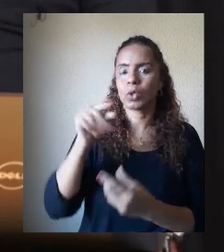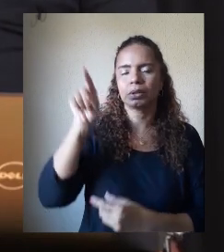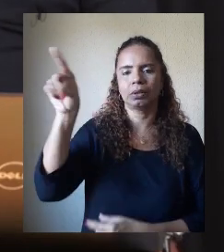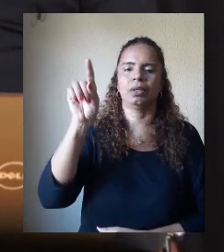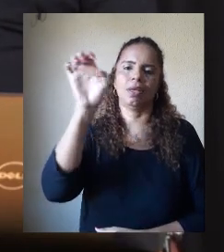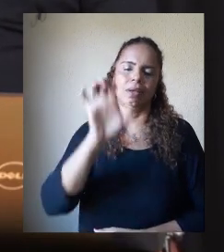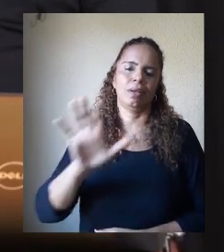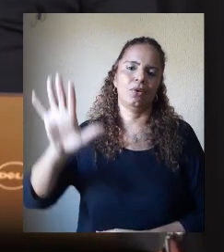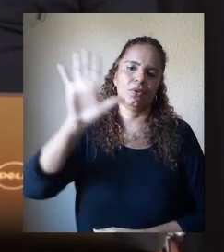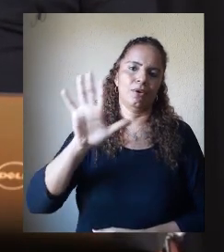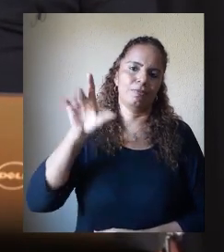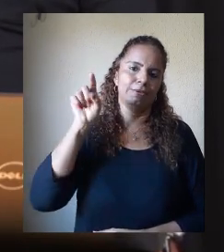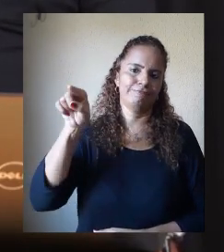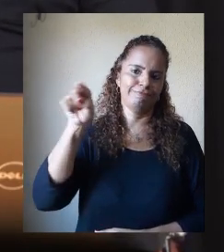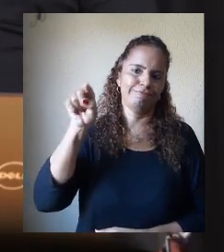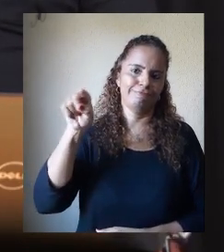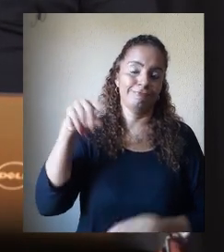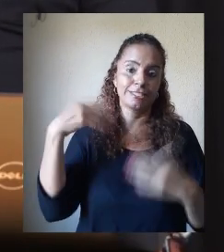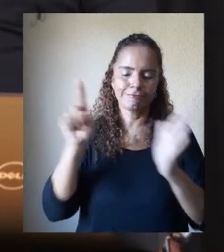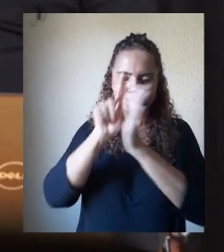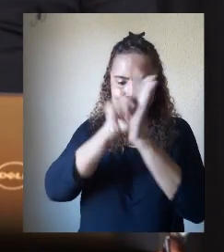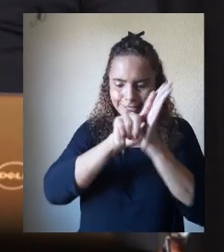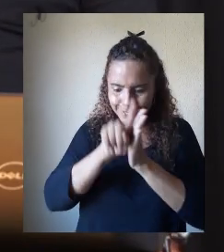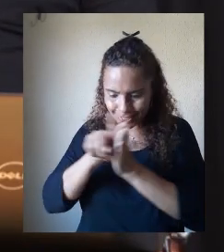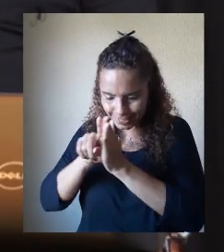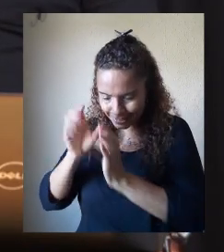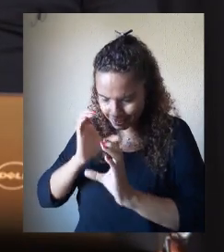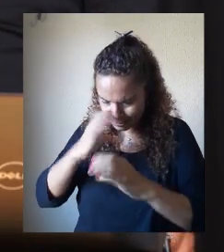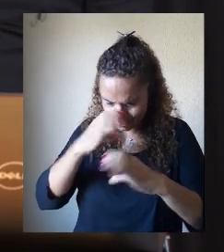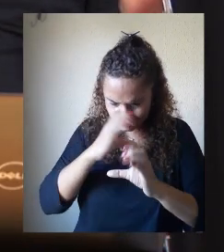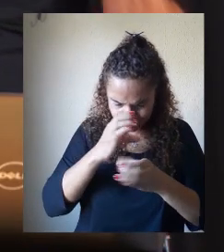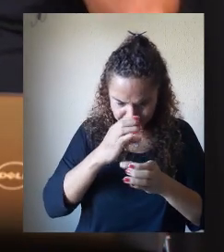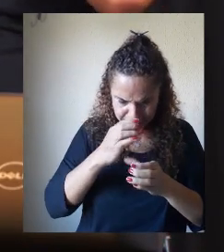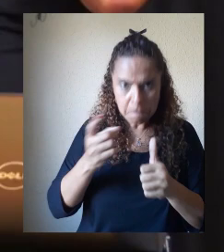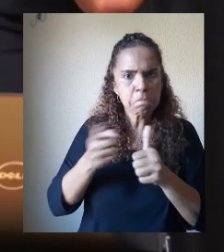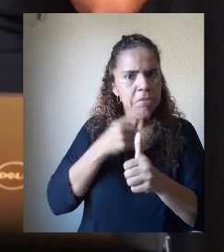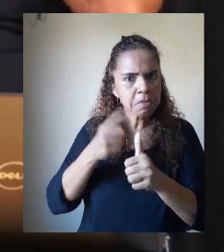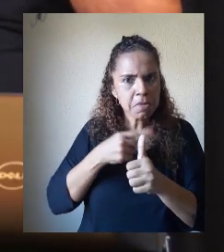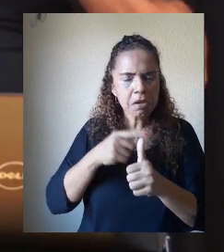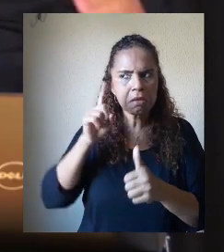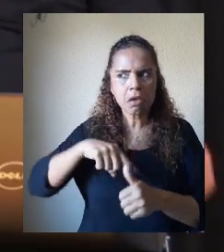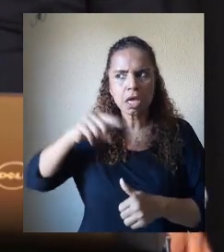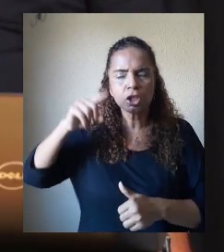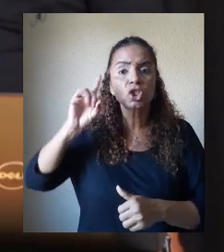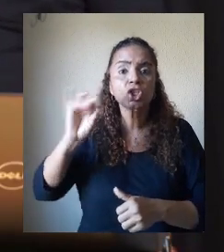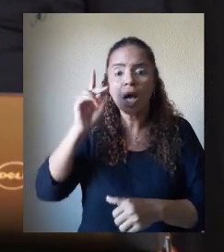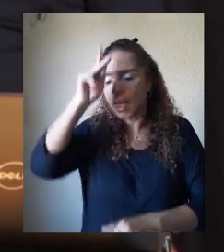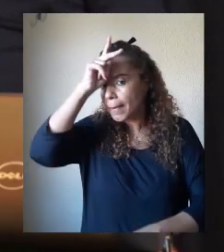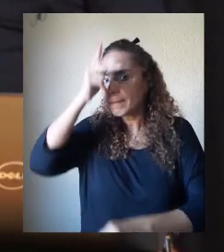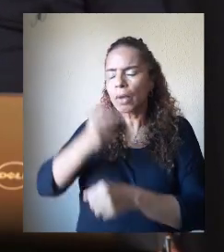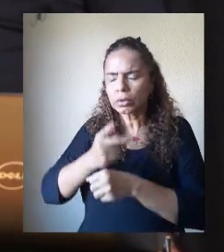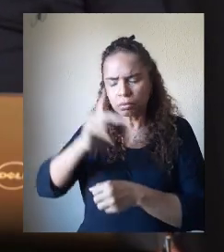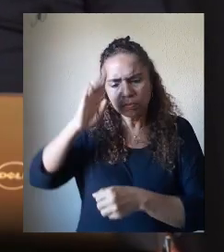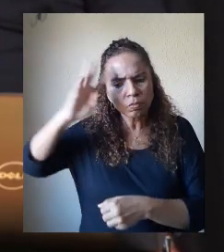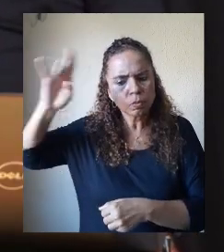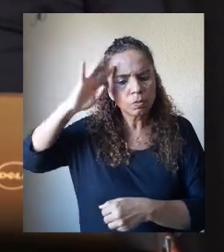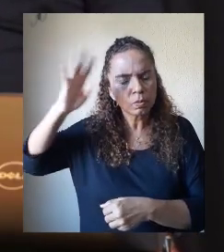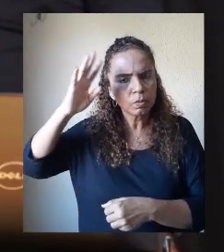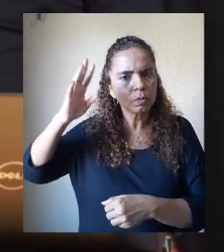né? Quando foram olhar para essa questão do ibuprofeno, primeiro era muito teórico, né? Talvez essa fosse uma